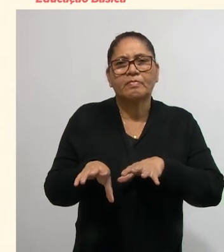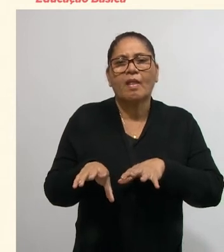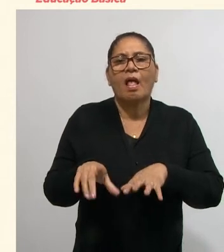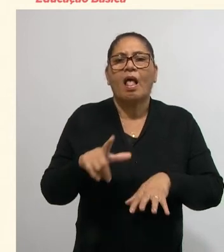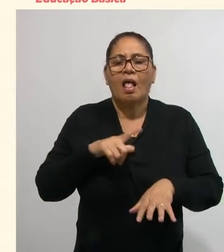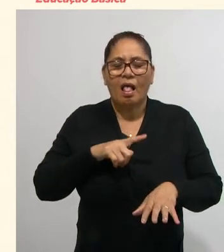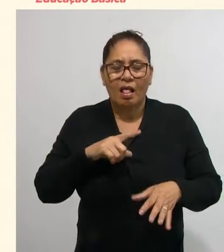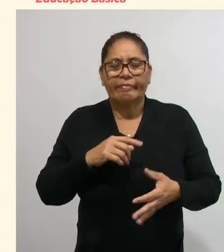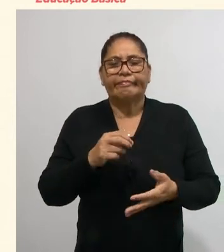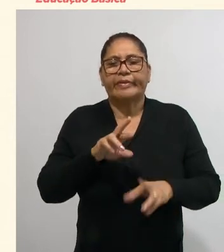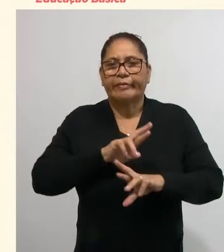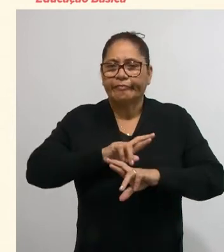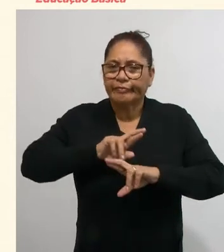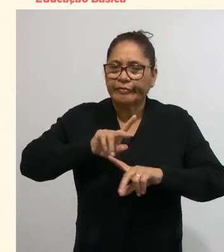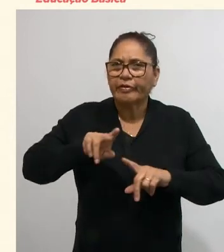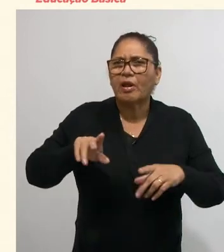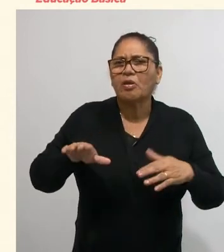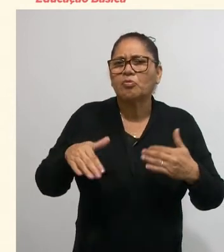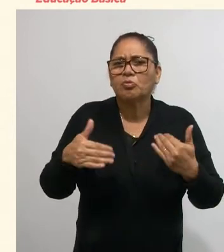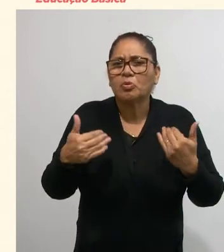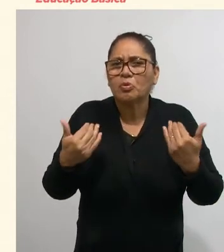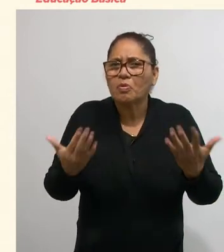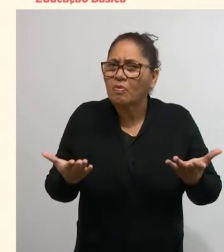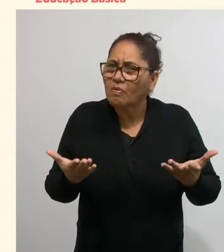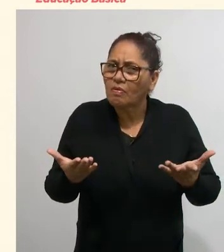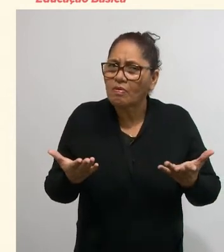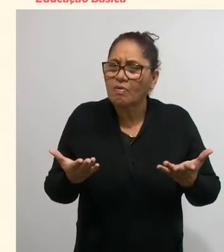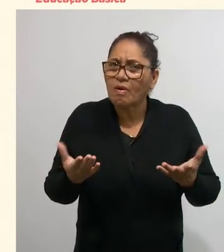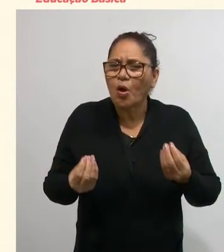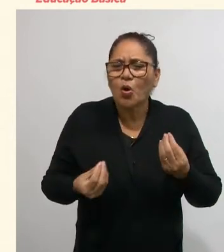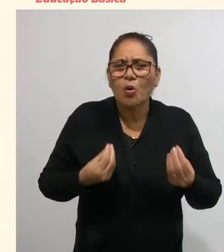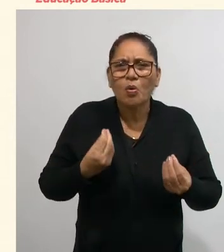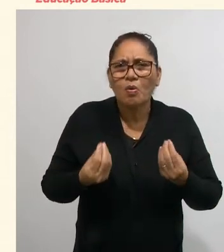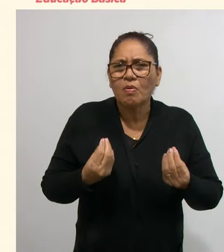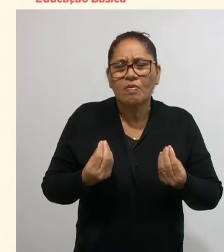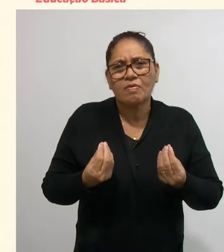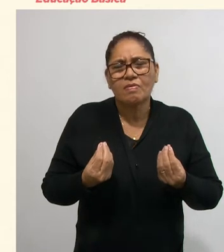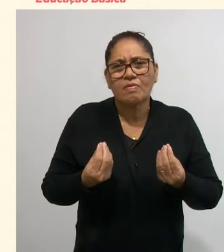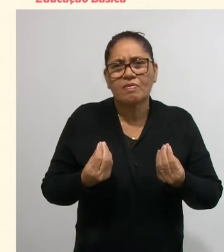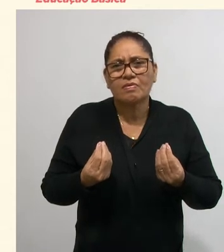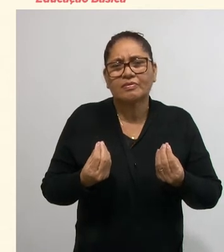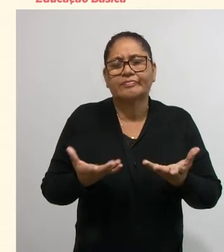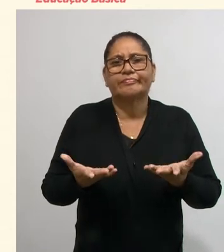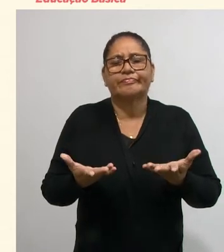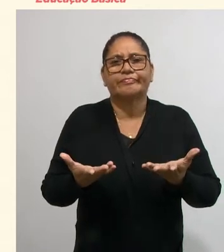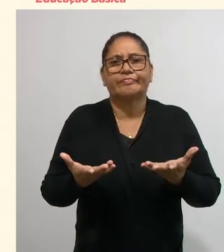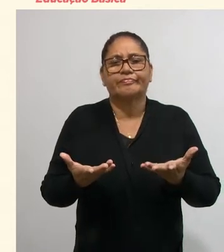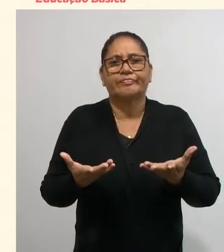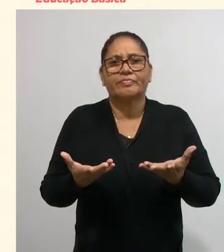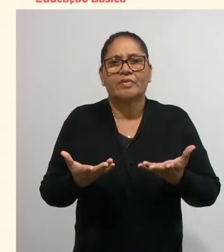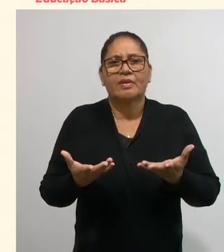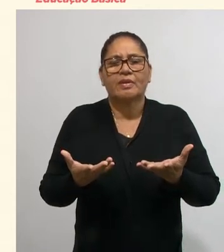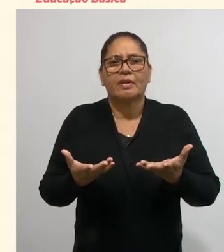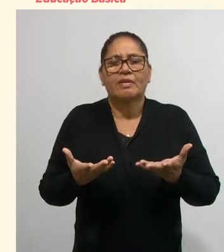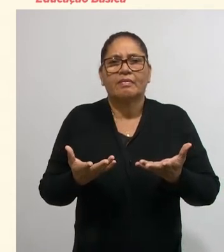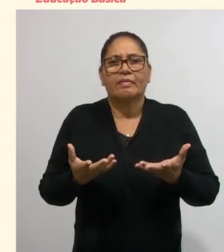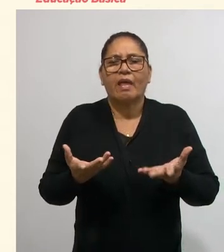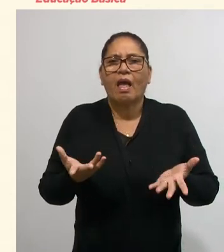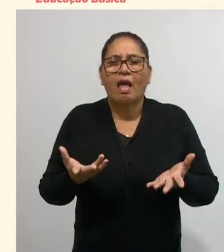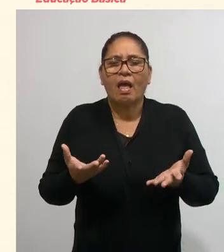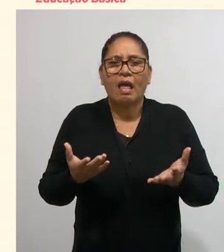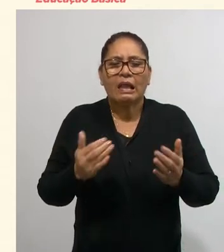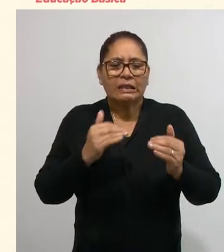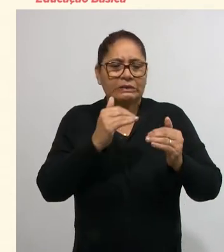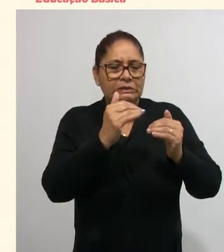diferentes interfaces e quais são elas e como é essas interfaces elas constitui-se